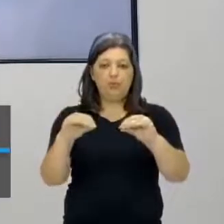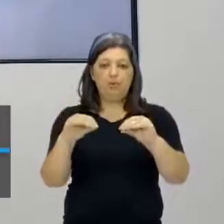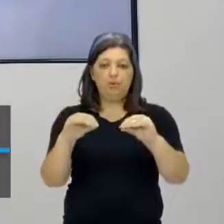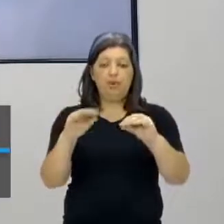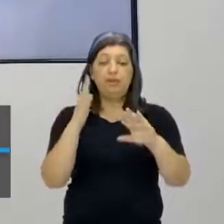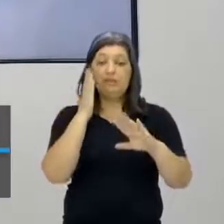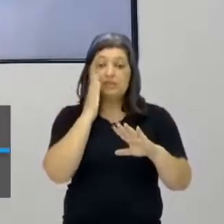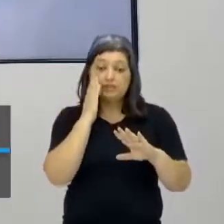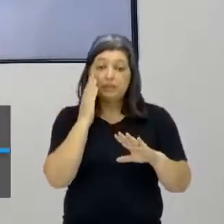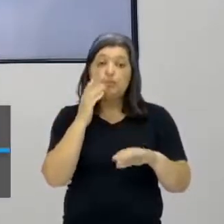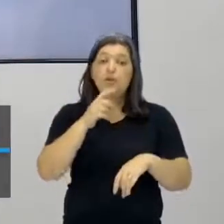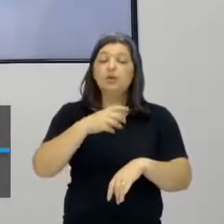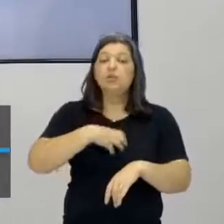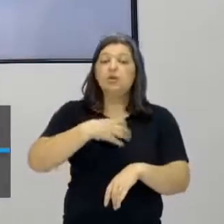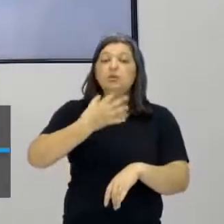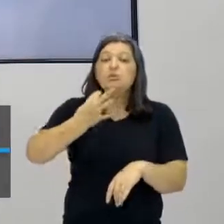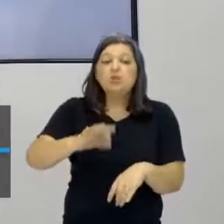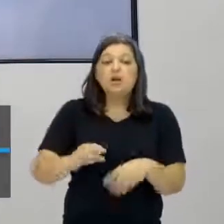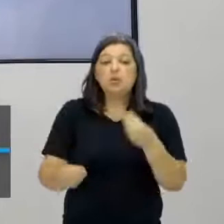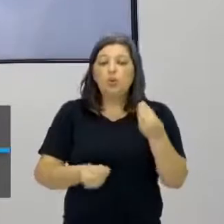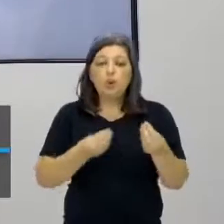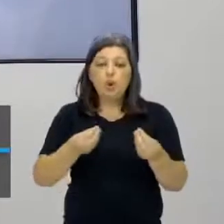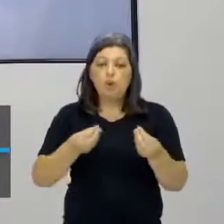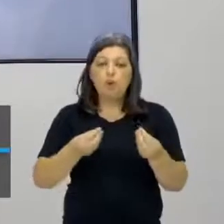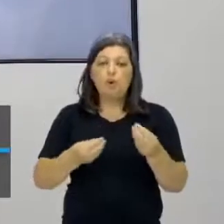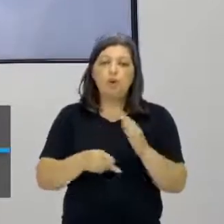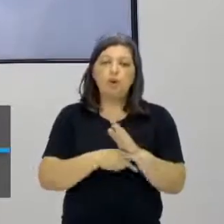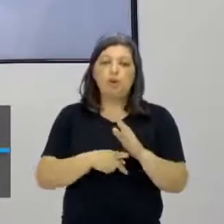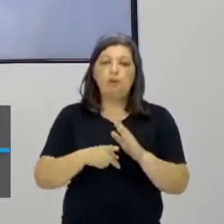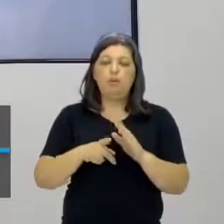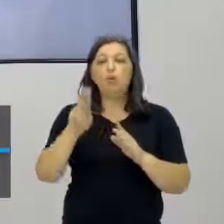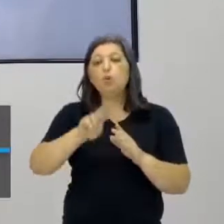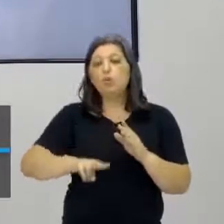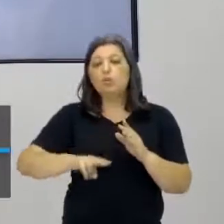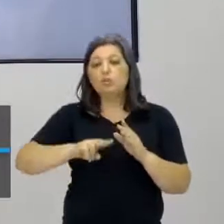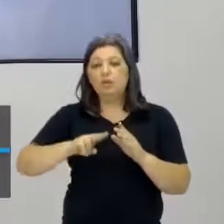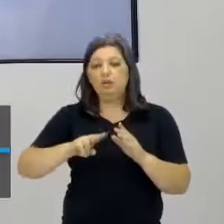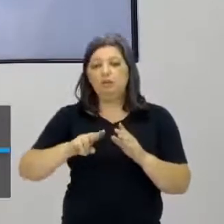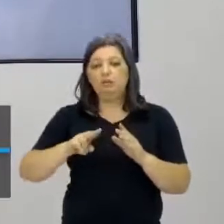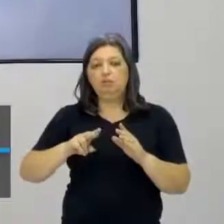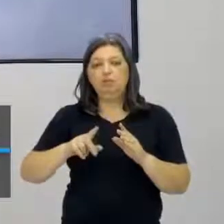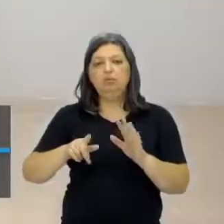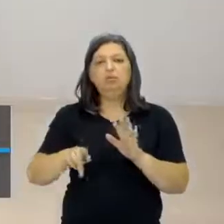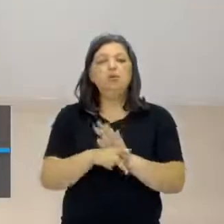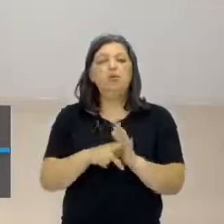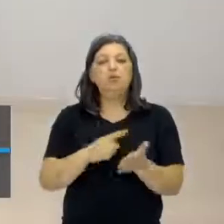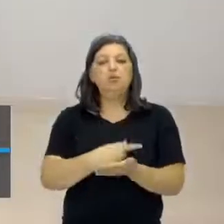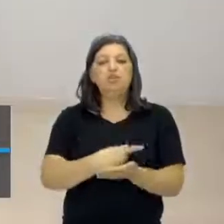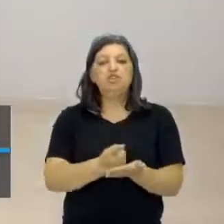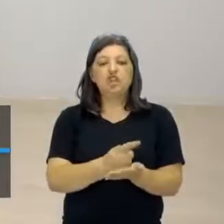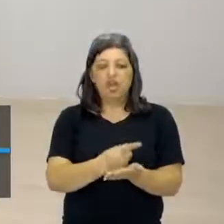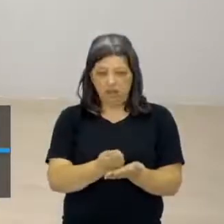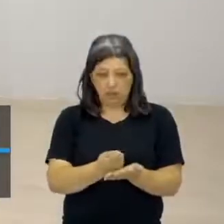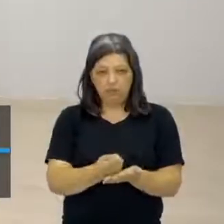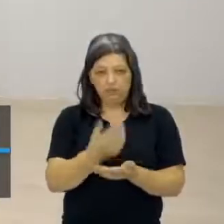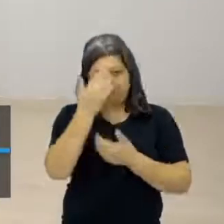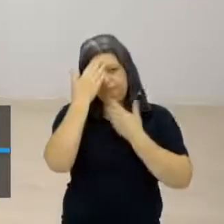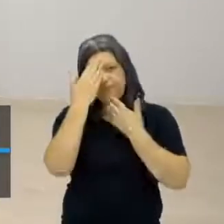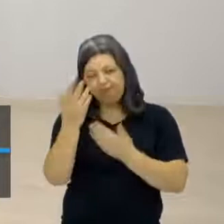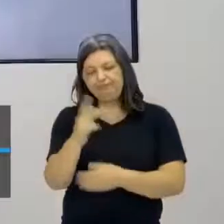meio correto de se expressar naquele meio. A forma correta de se expressar. Aquele gênero, né? Isso. Obrigado,